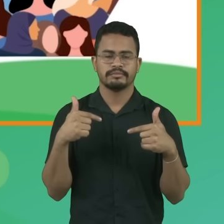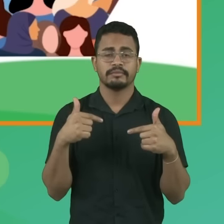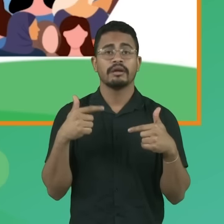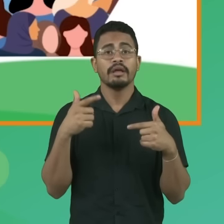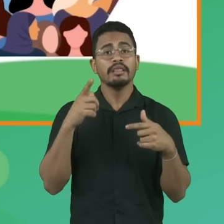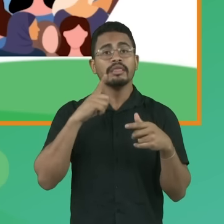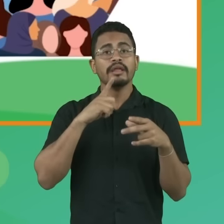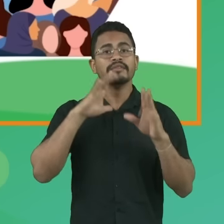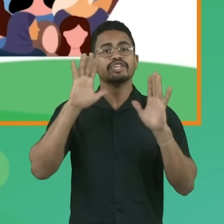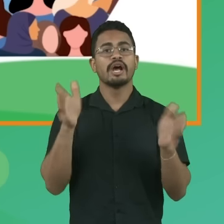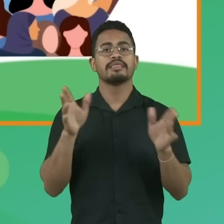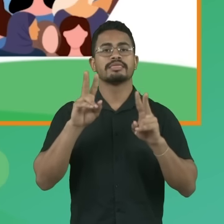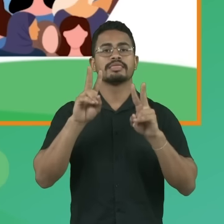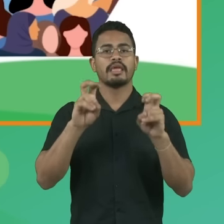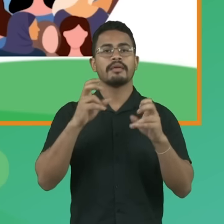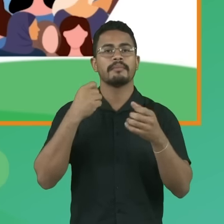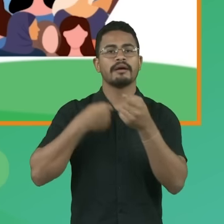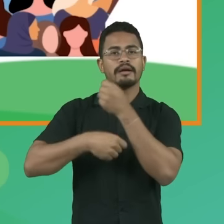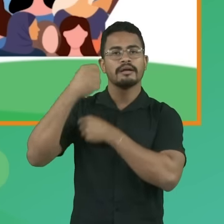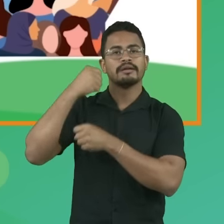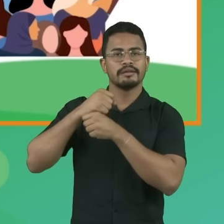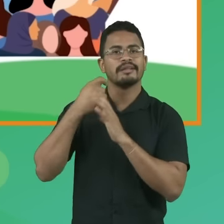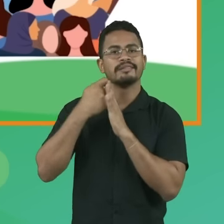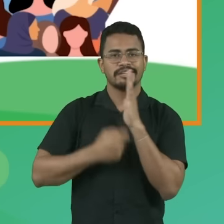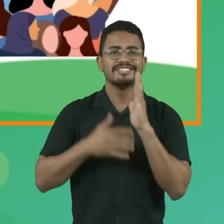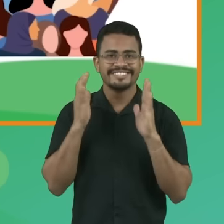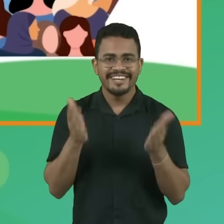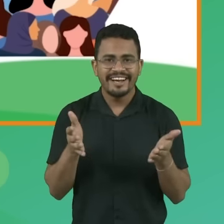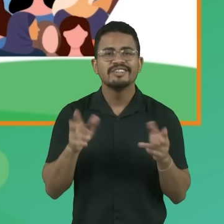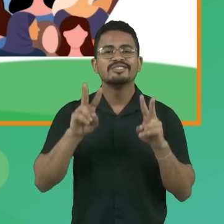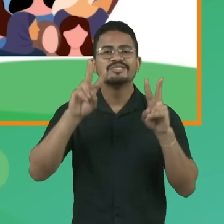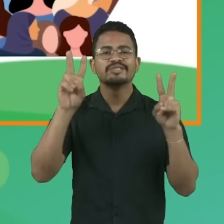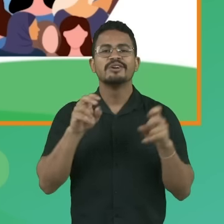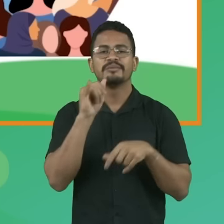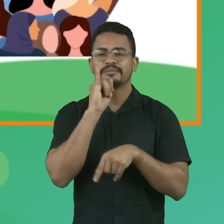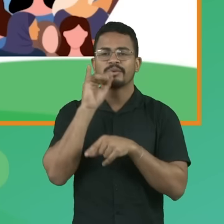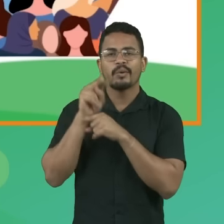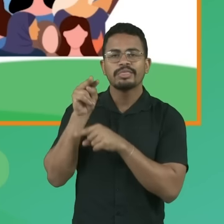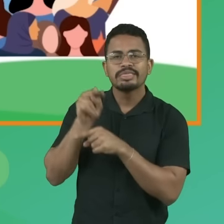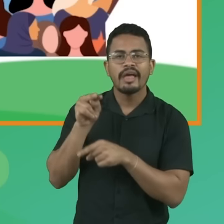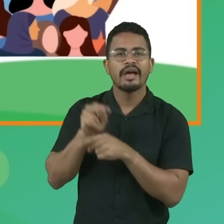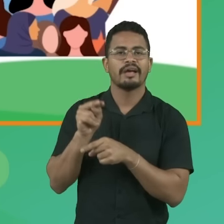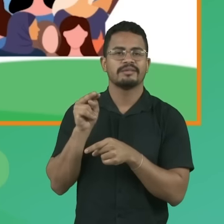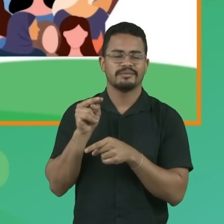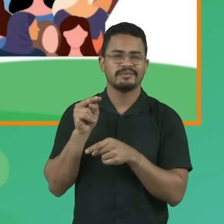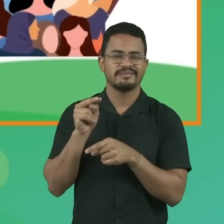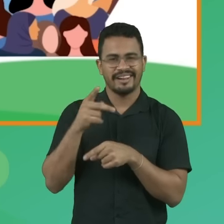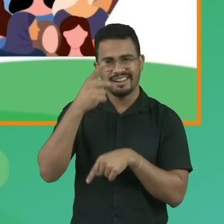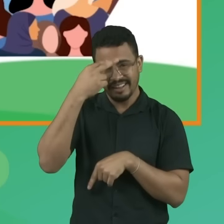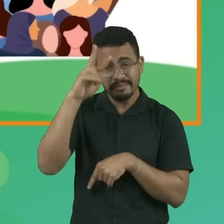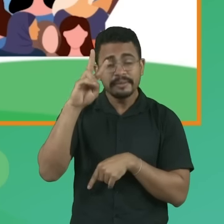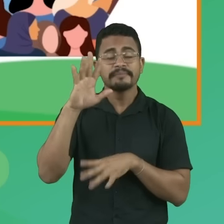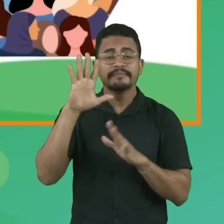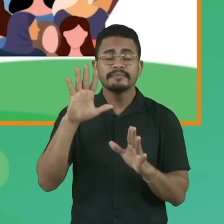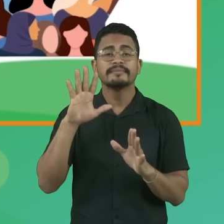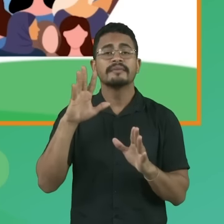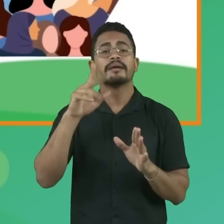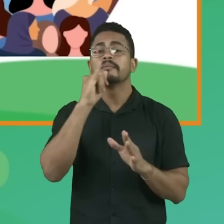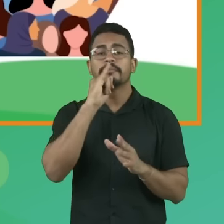uma temática que caiu na redação do ano passado, né? Da questão das cuidadoras, né? Que pessoas que